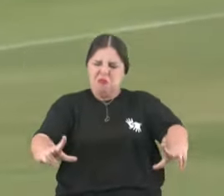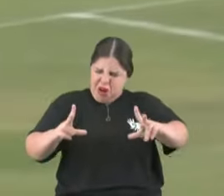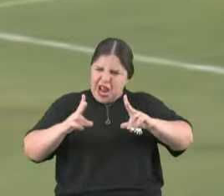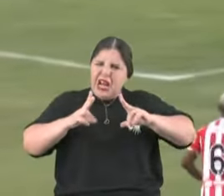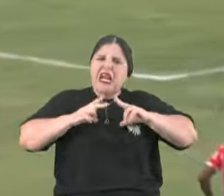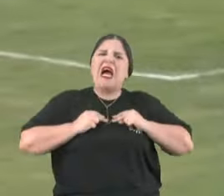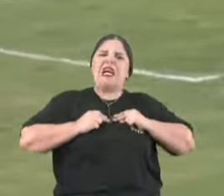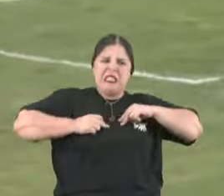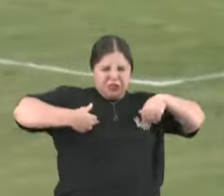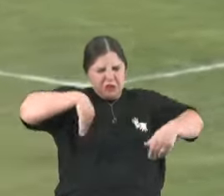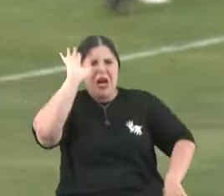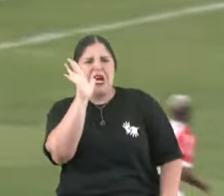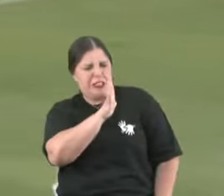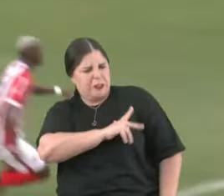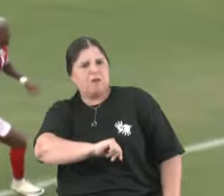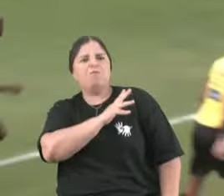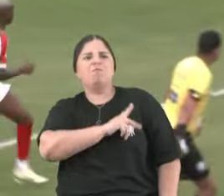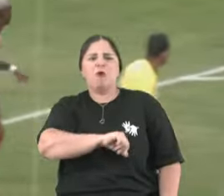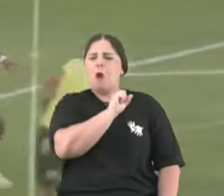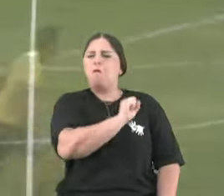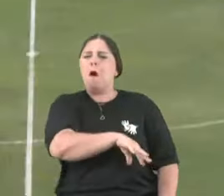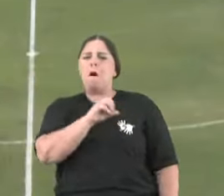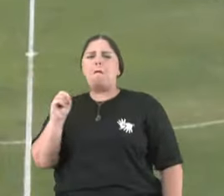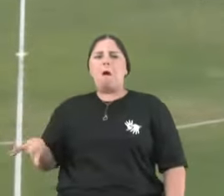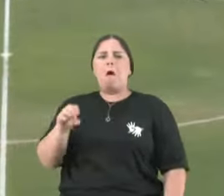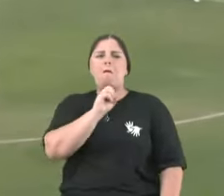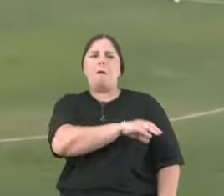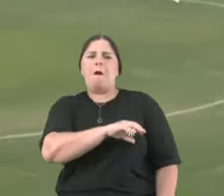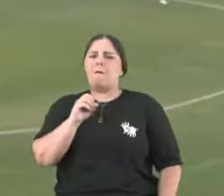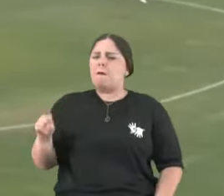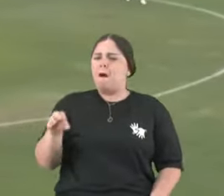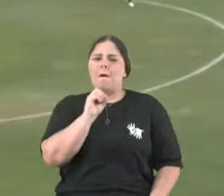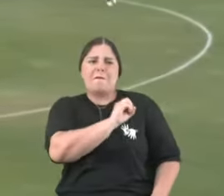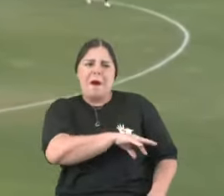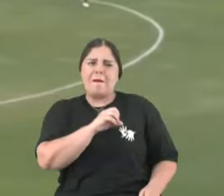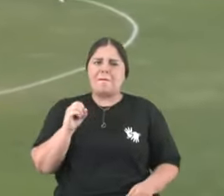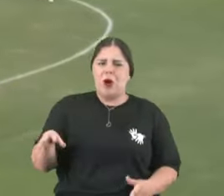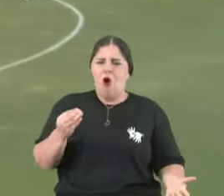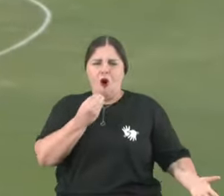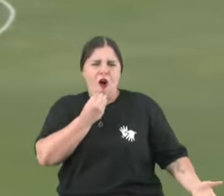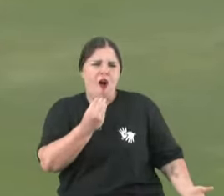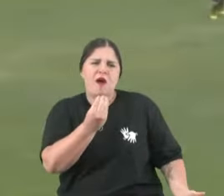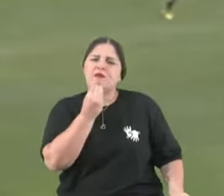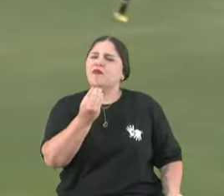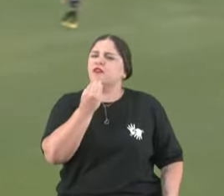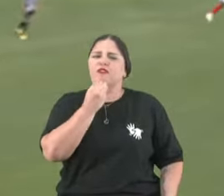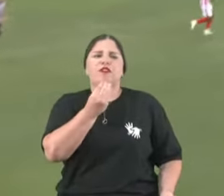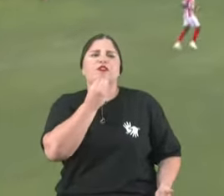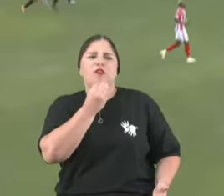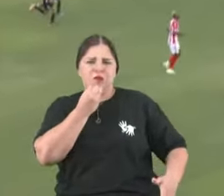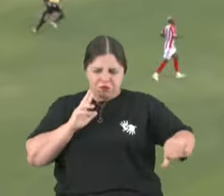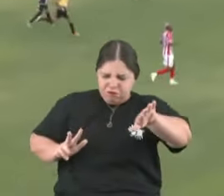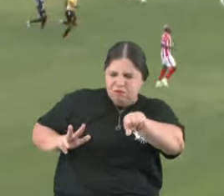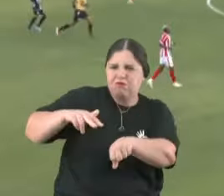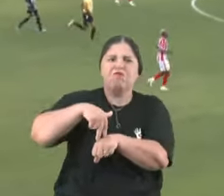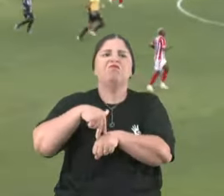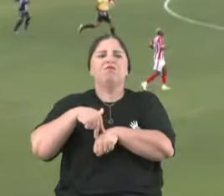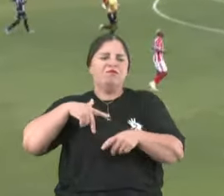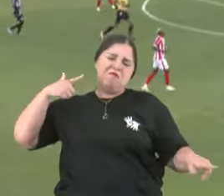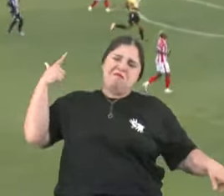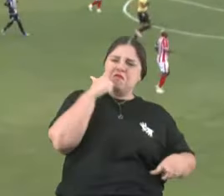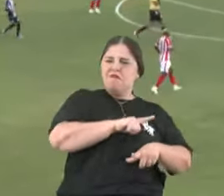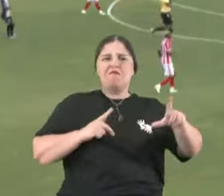teve a possibilidade de, na grande oportunidade, definir o lance, definir